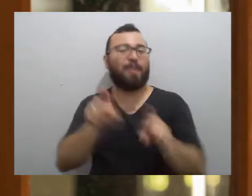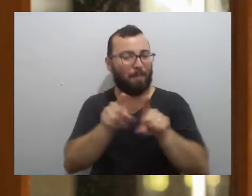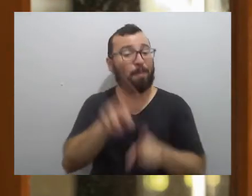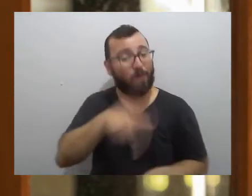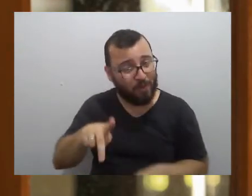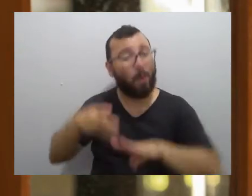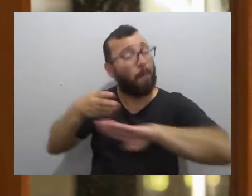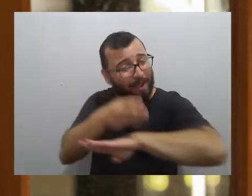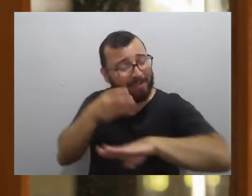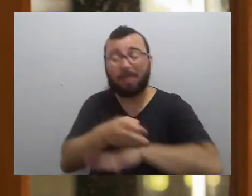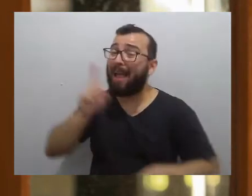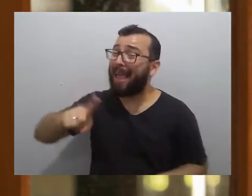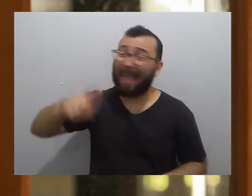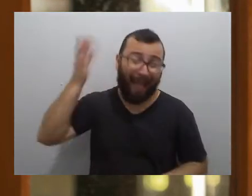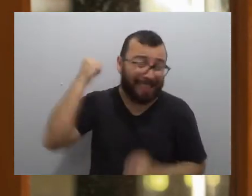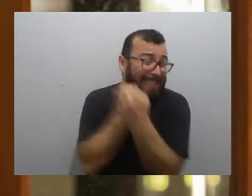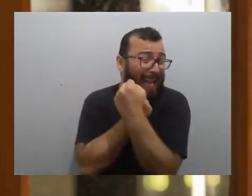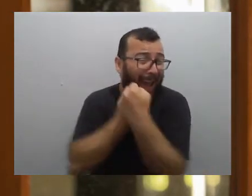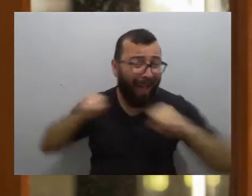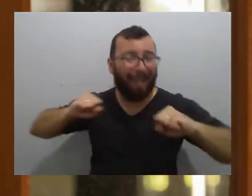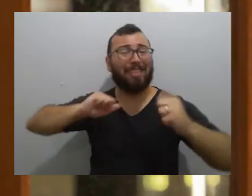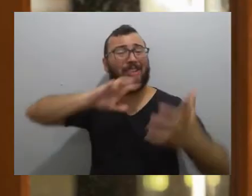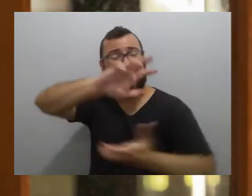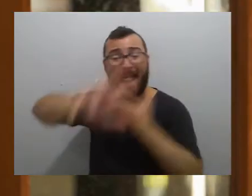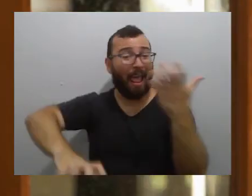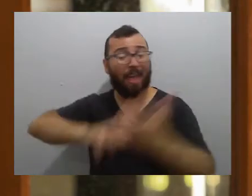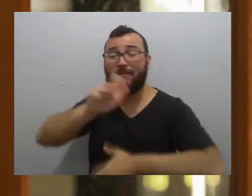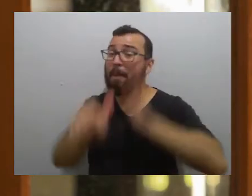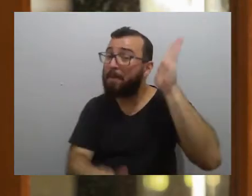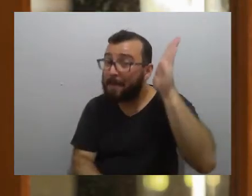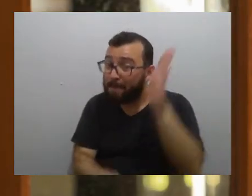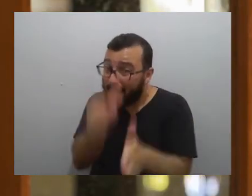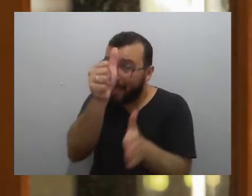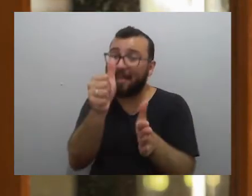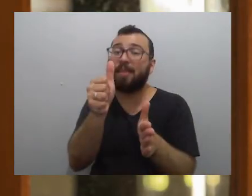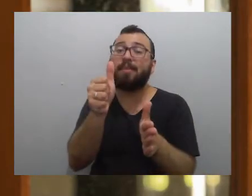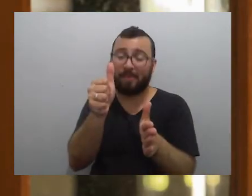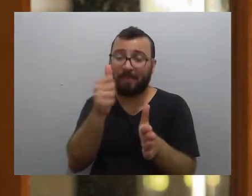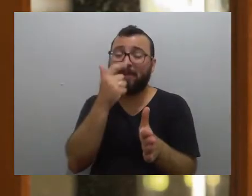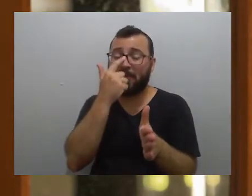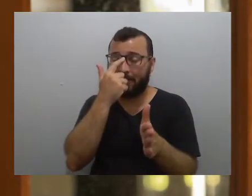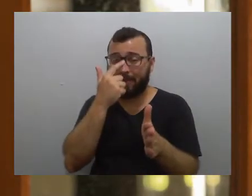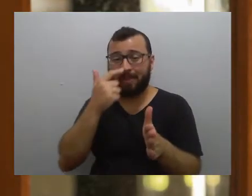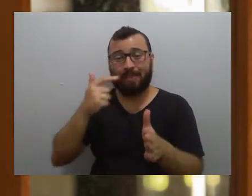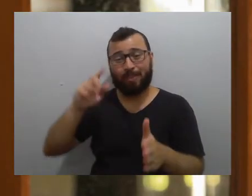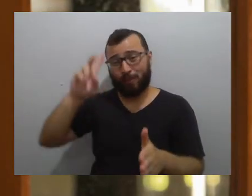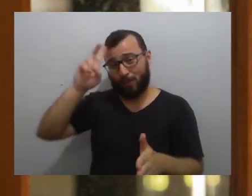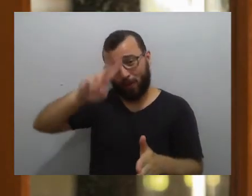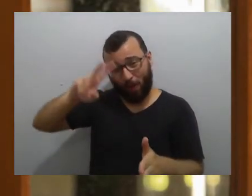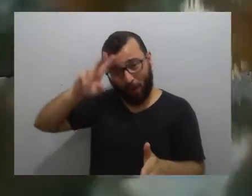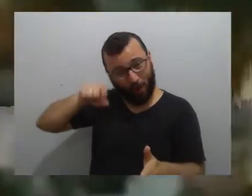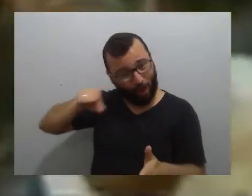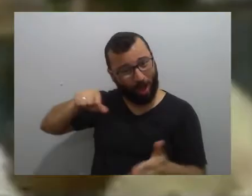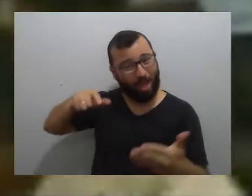uma aceitação do próprio reitor em que, para se terminar essa greve, há permissão que a polícia entre dentro do